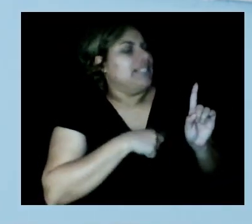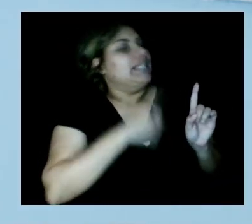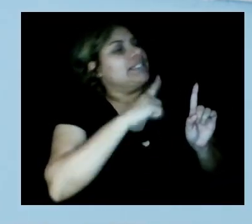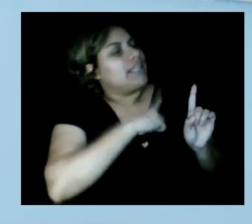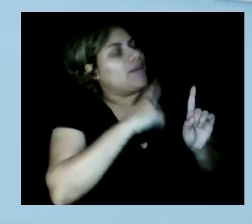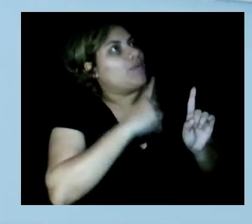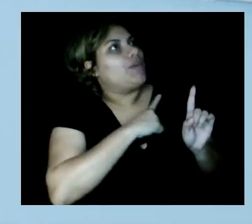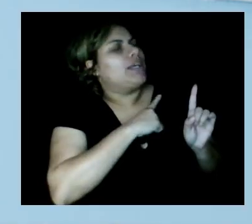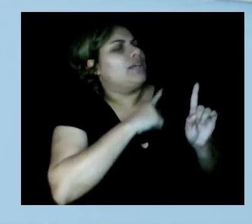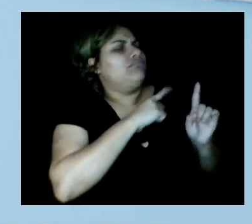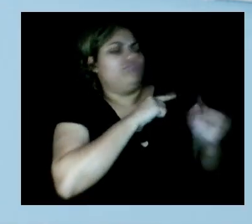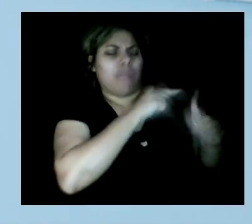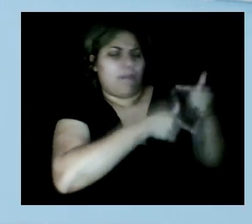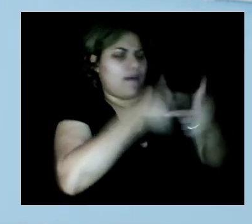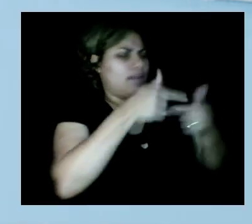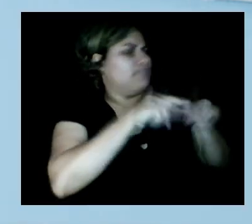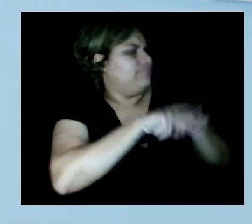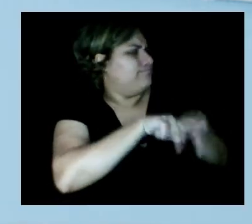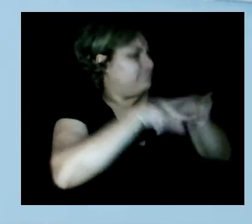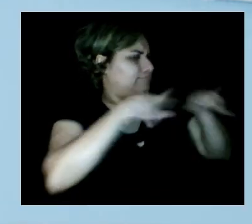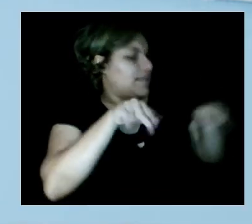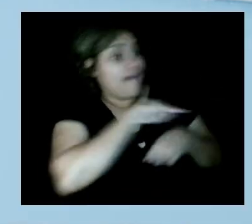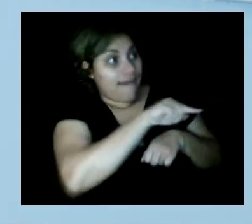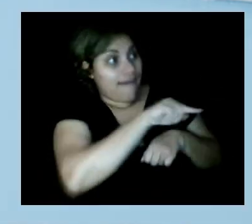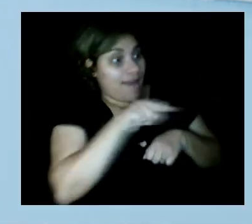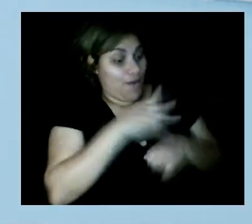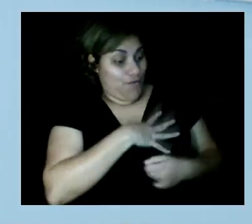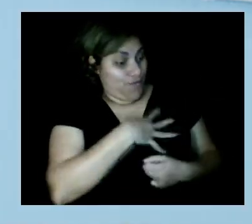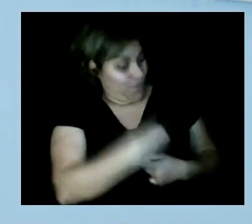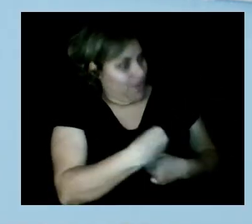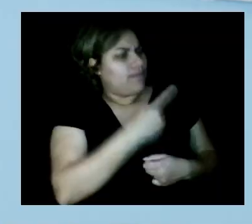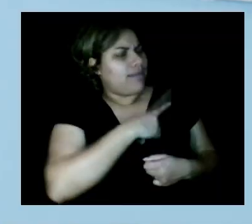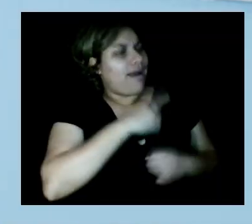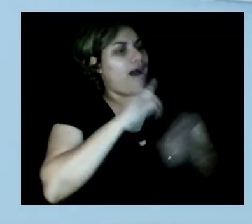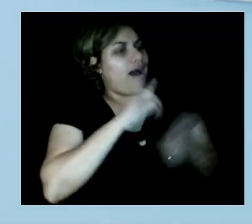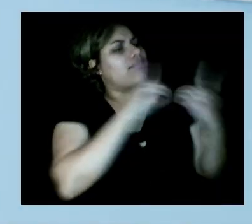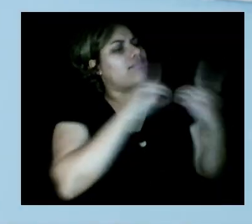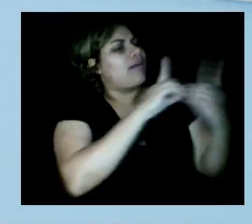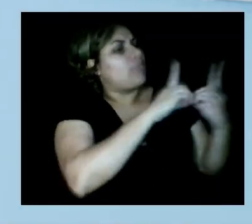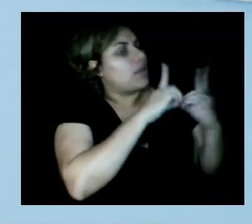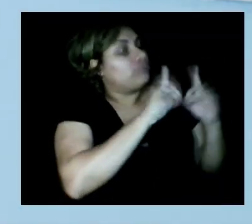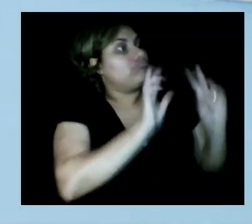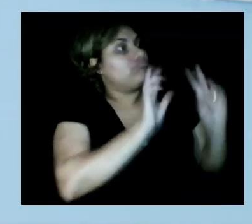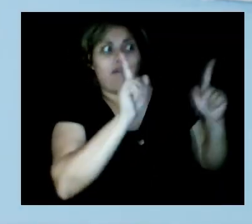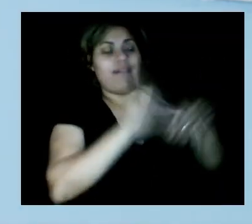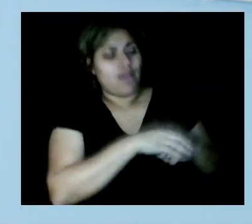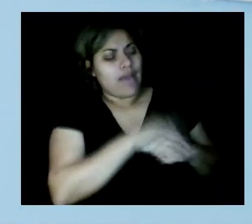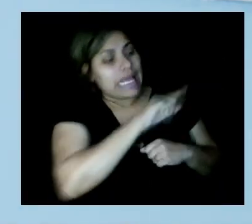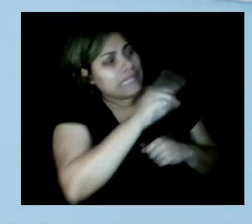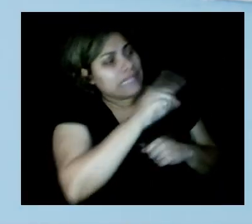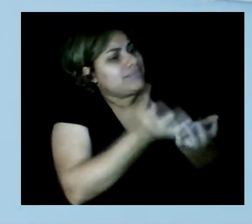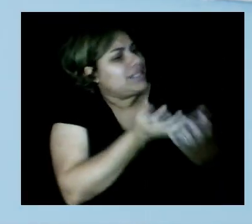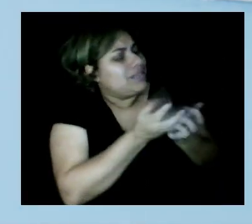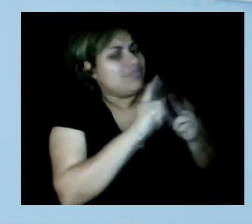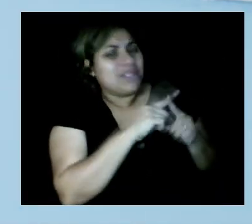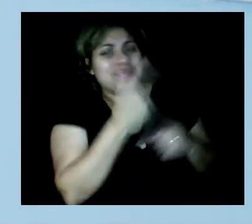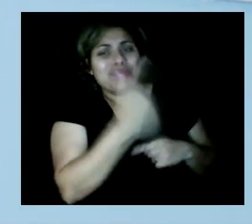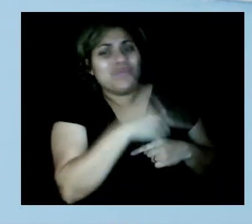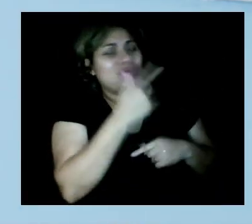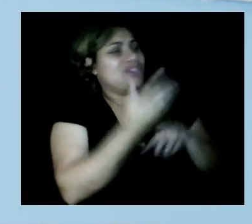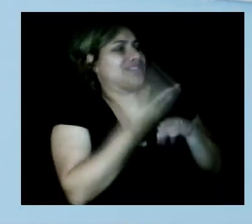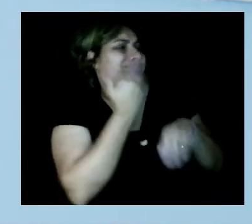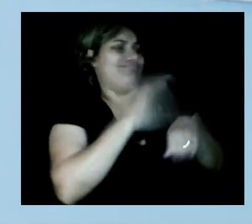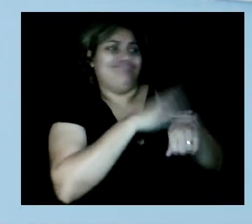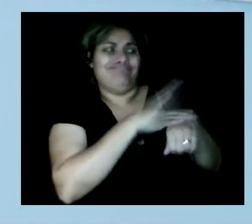trabalhando para que os filhos tivessem um tipo de atendimento diferente que eles queriam e não tinham na época, né?